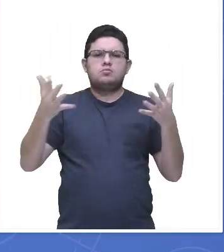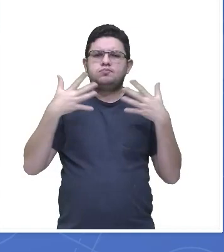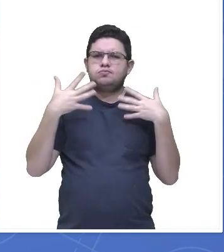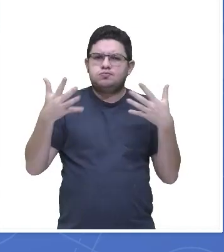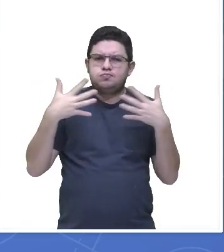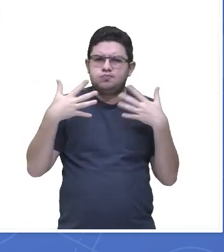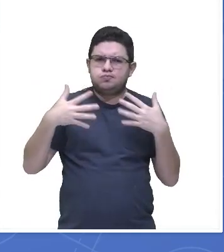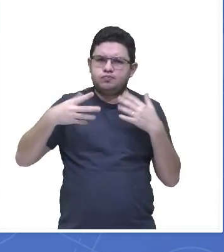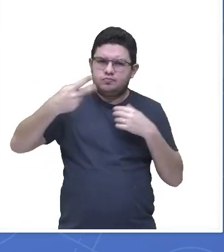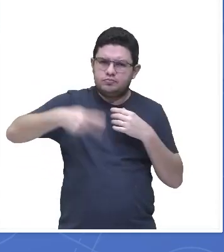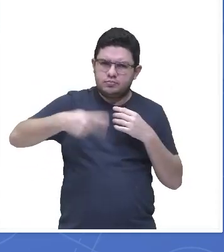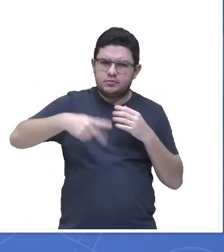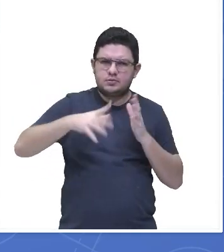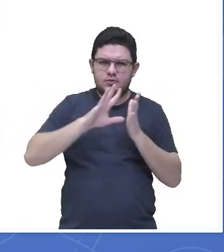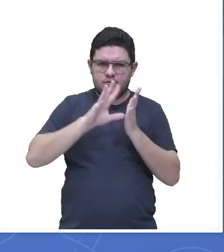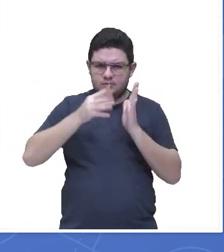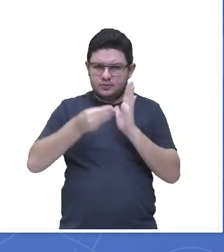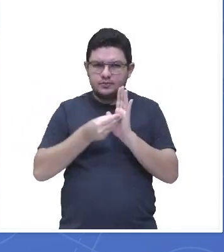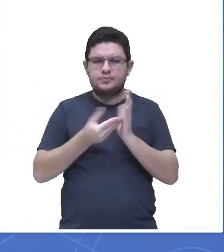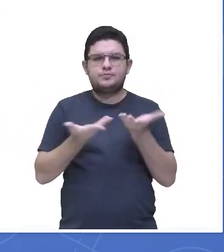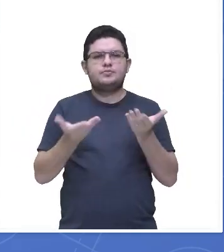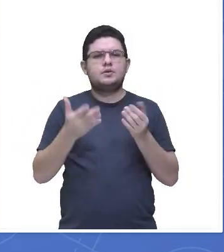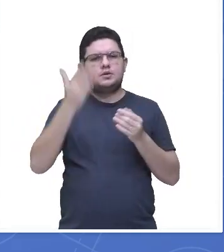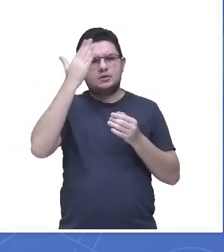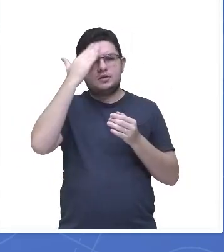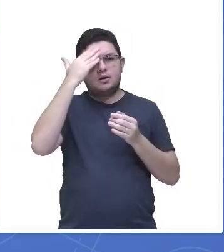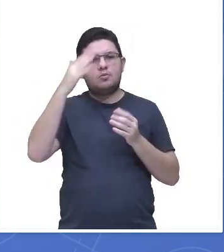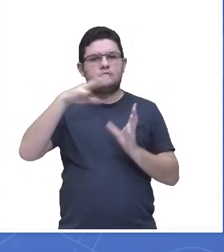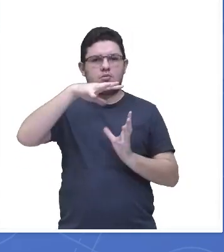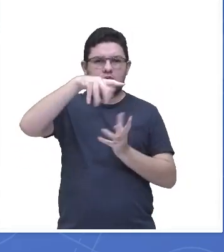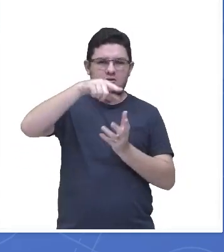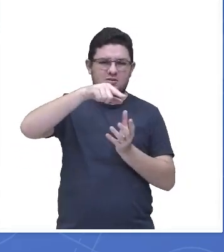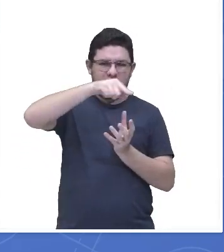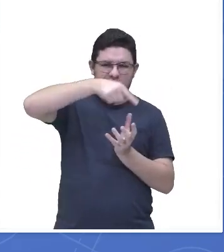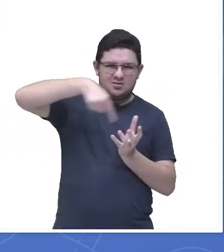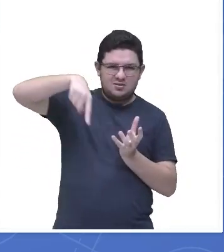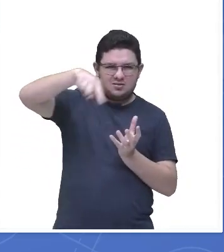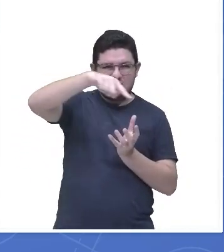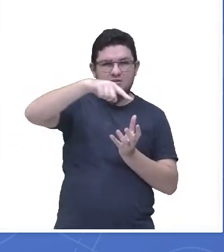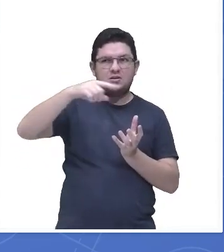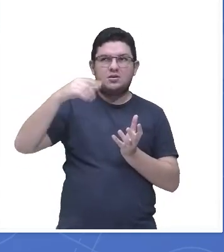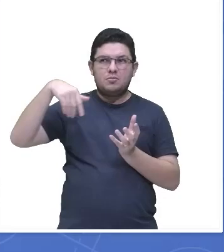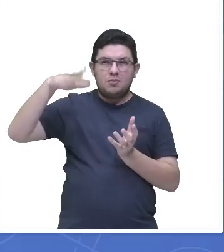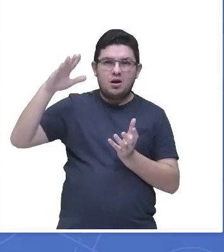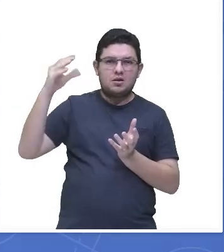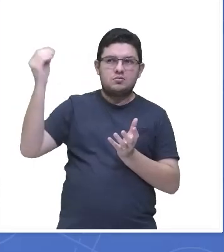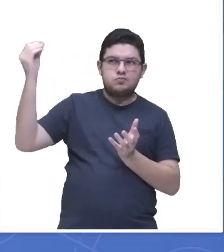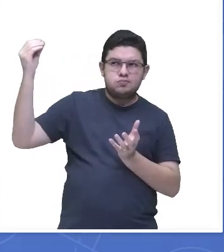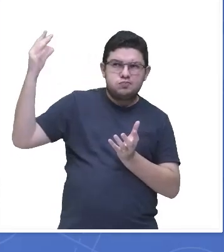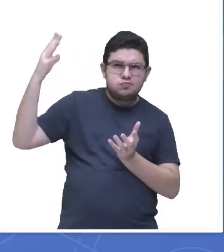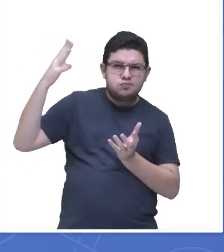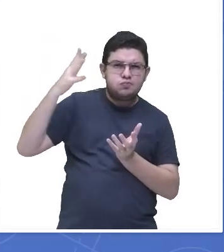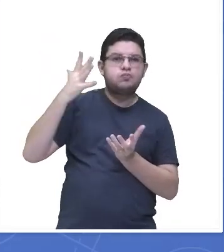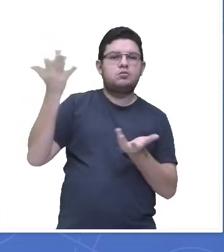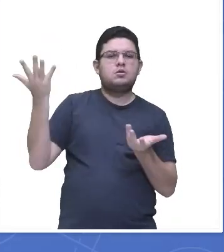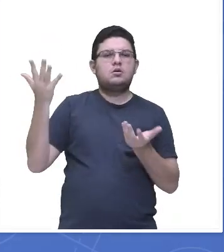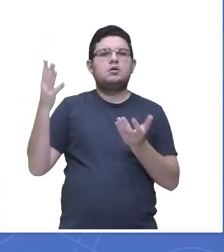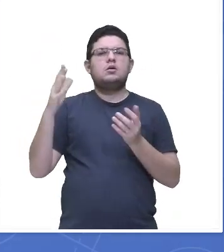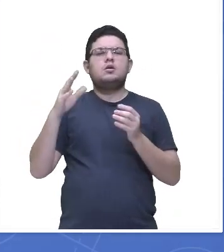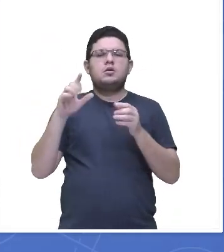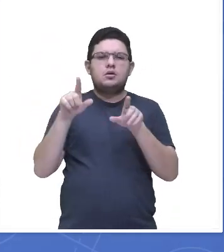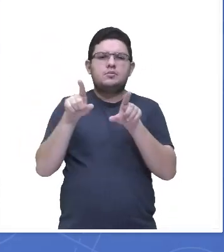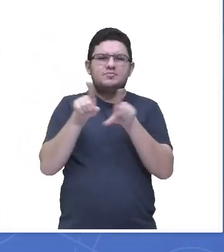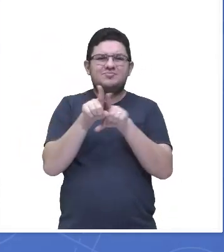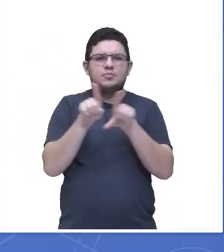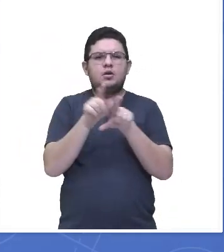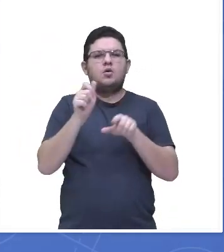região. A gente vive num clima equatorial, como a gente já sabe, então o ar quente, que é muito comum aqui nessas áreas, acaba formando as